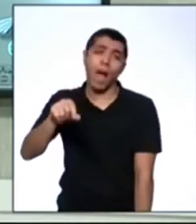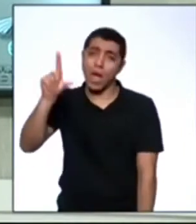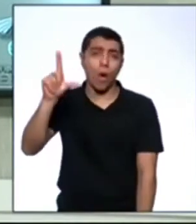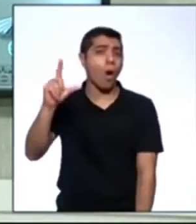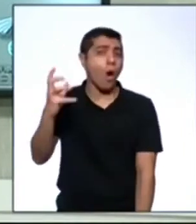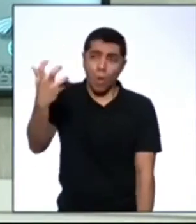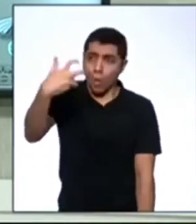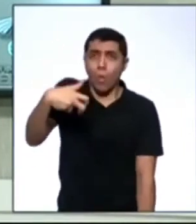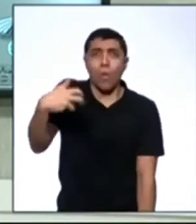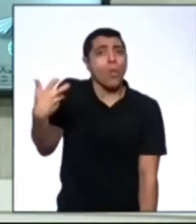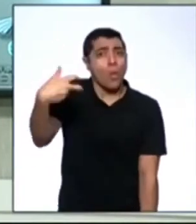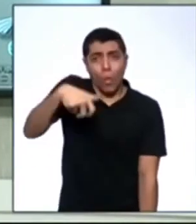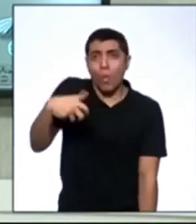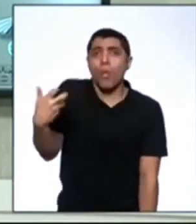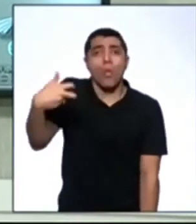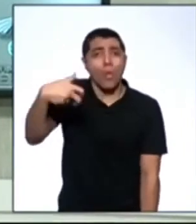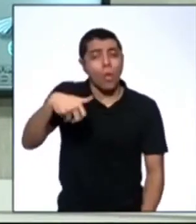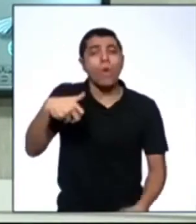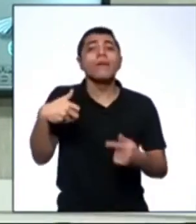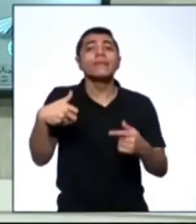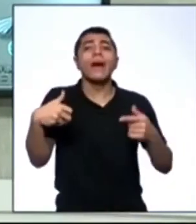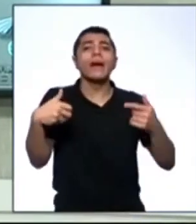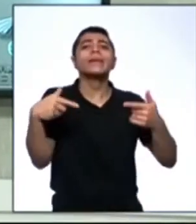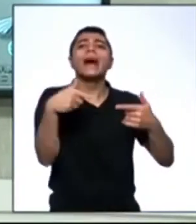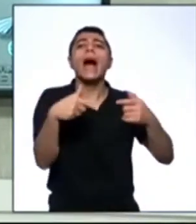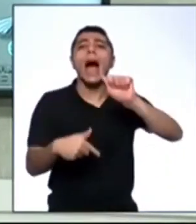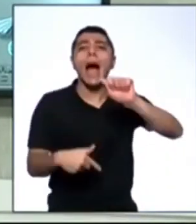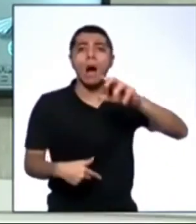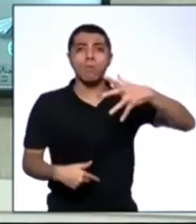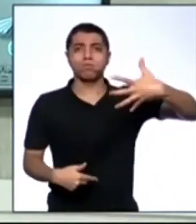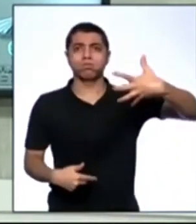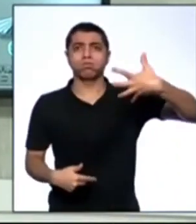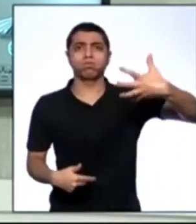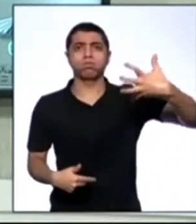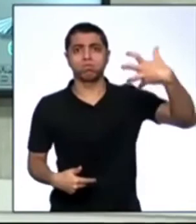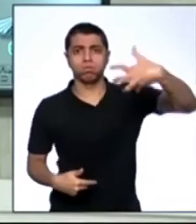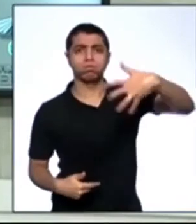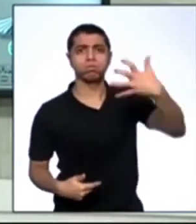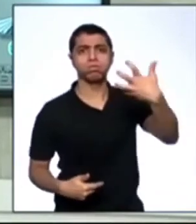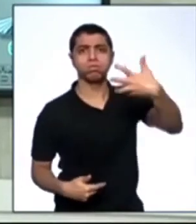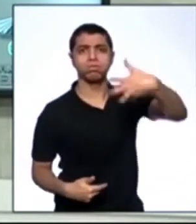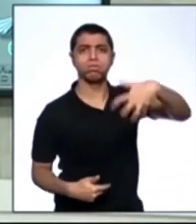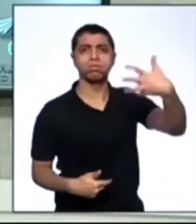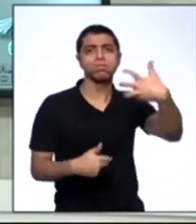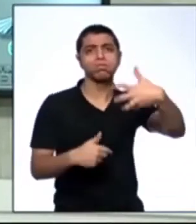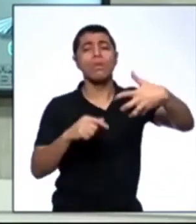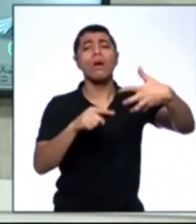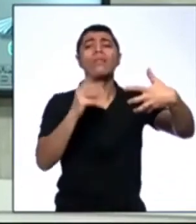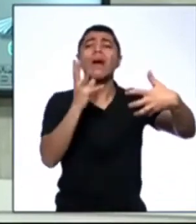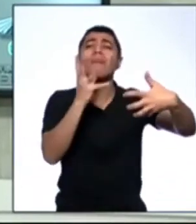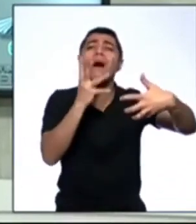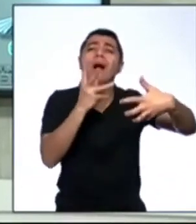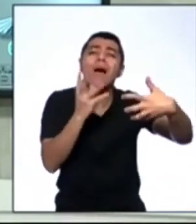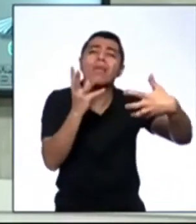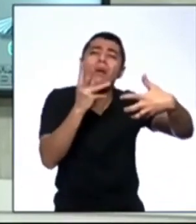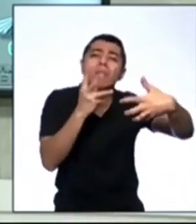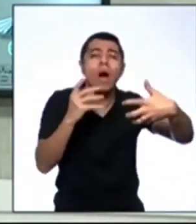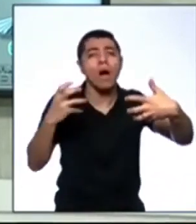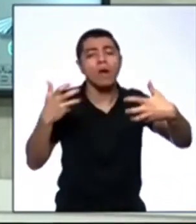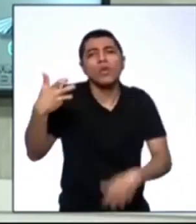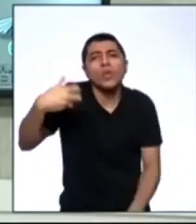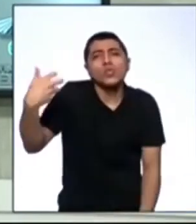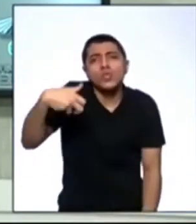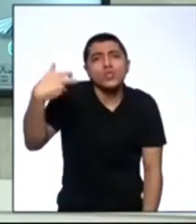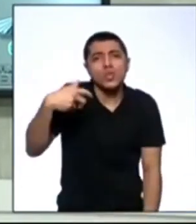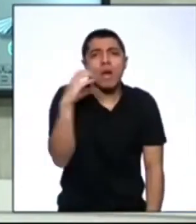entendeu? Raio, frequência e engrenagem são grandezas inversamente proporcionais. Se o raio cresce, a frequência diminui, o número de voltas